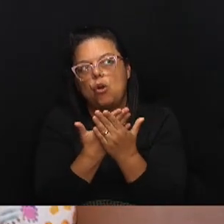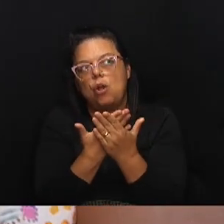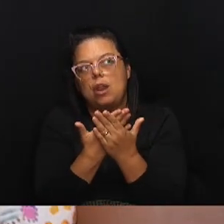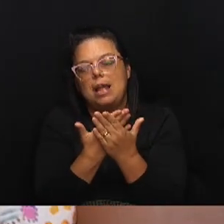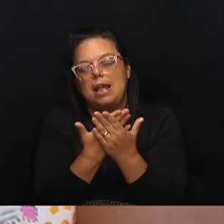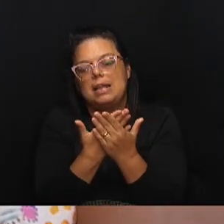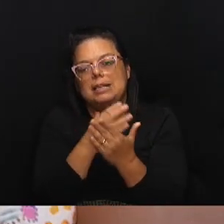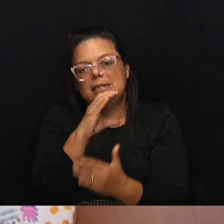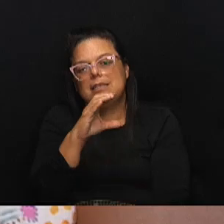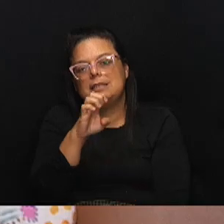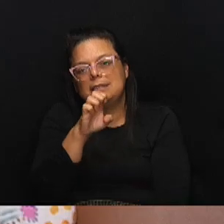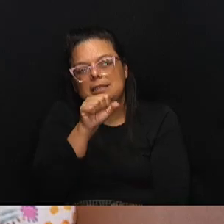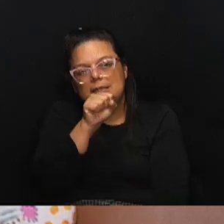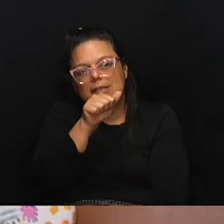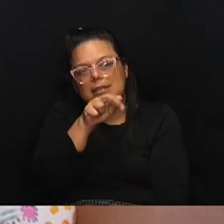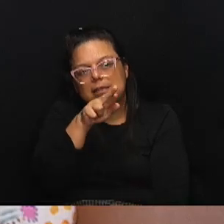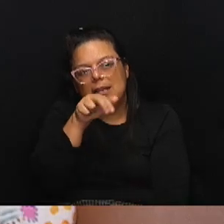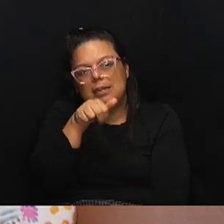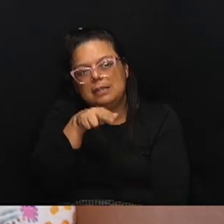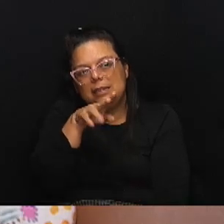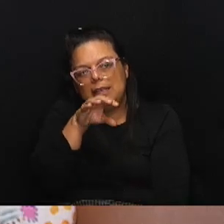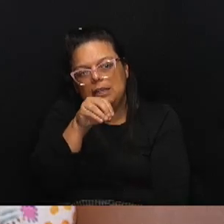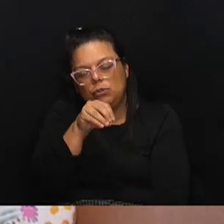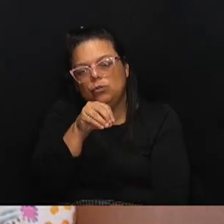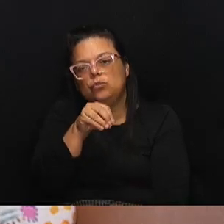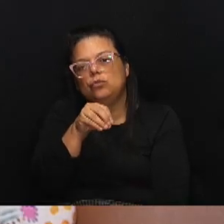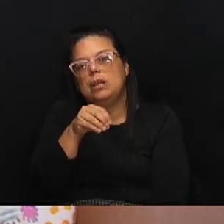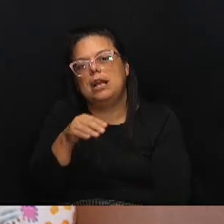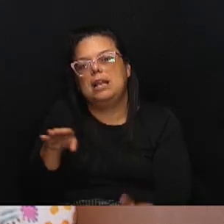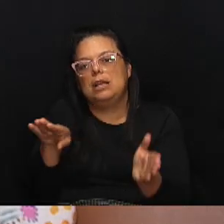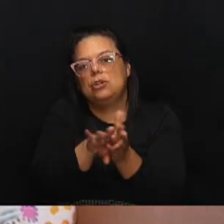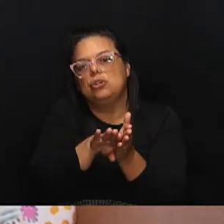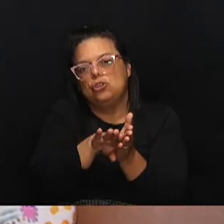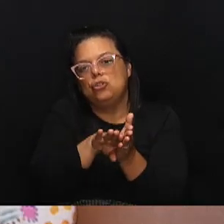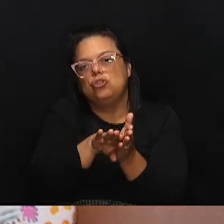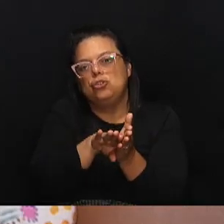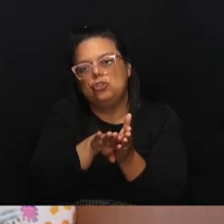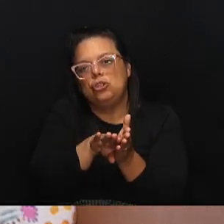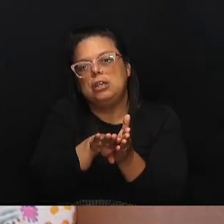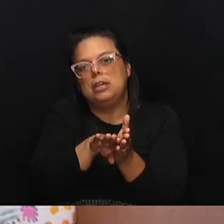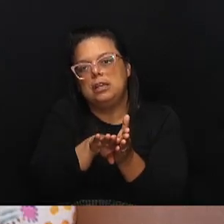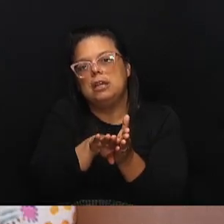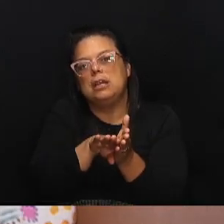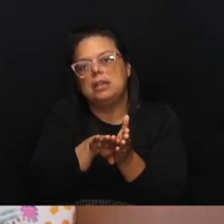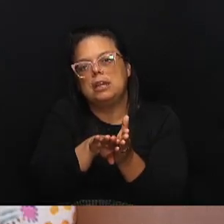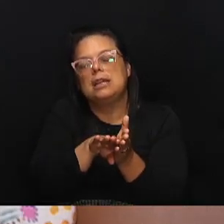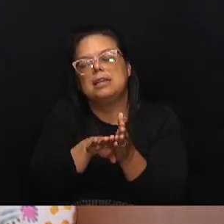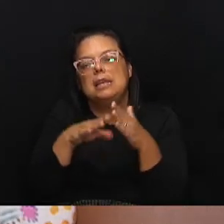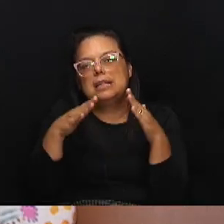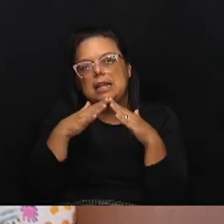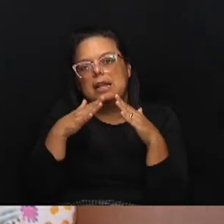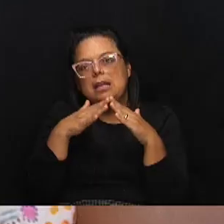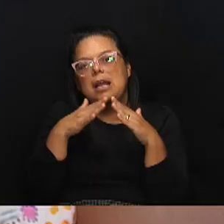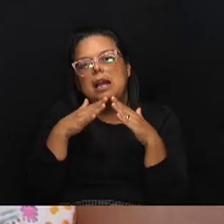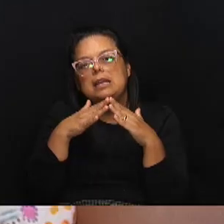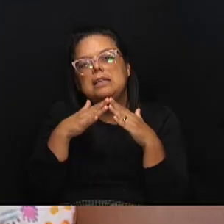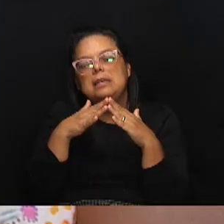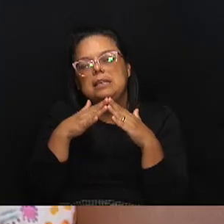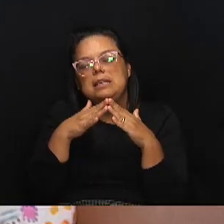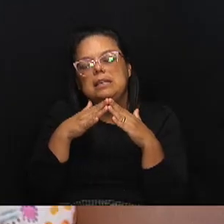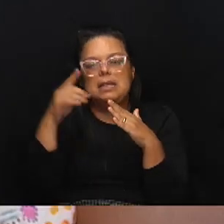Cesarino, e aí ela chega nos óbitos da nossa casa de misericórdia, né, que é a Santa